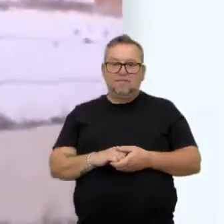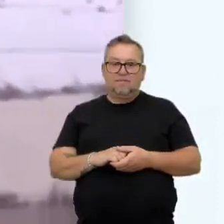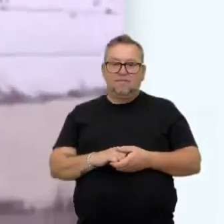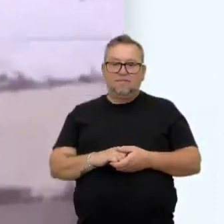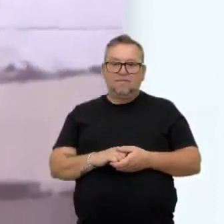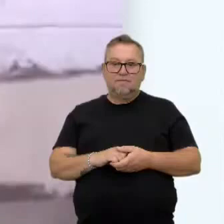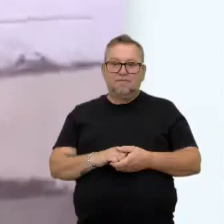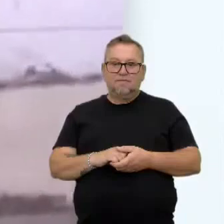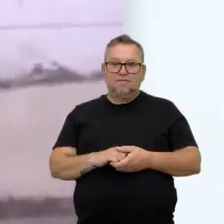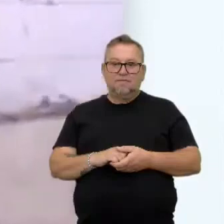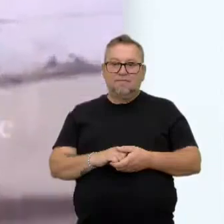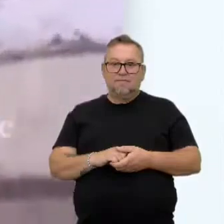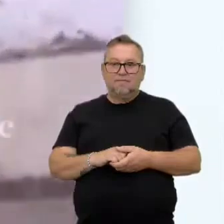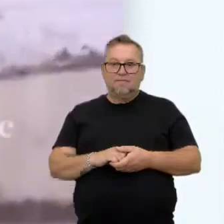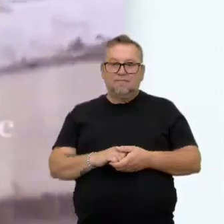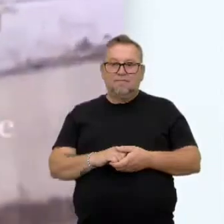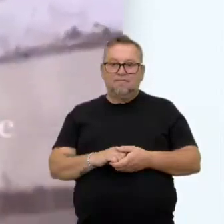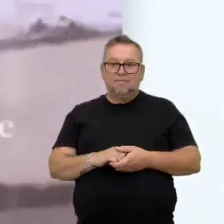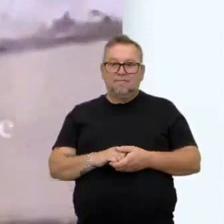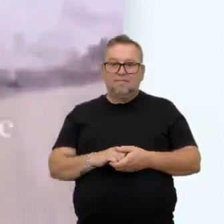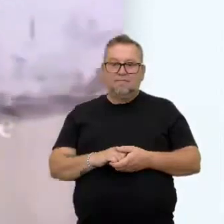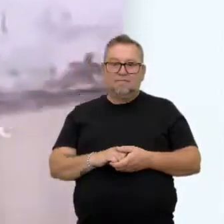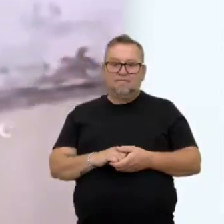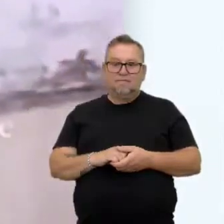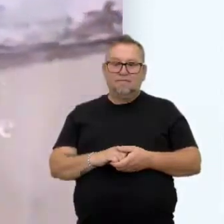Ali, ó, o que sobrou.